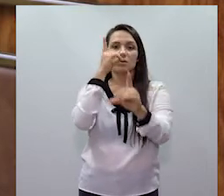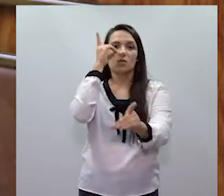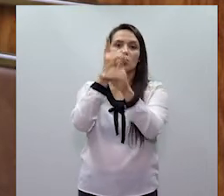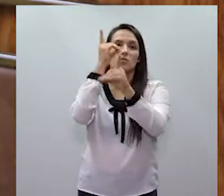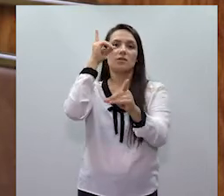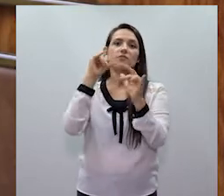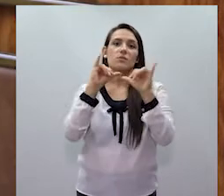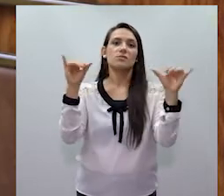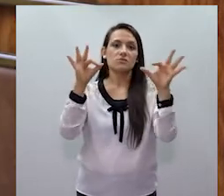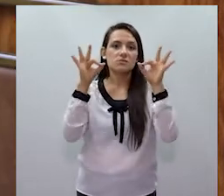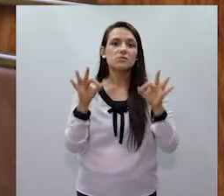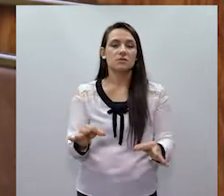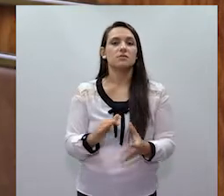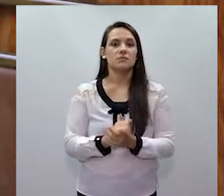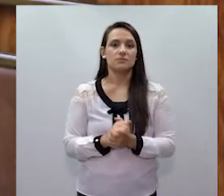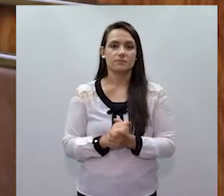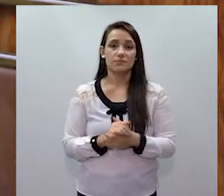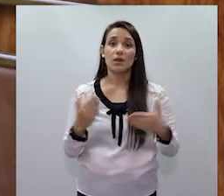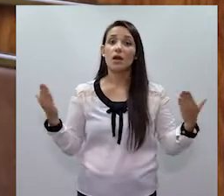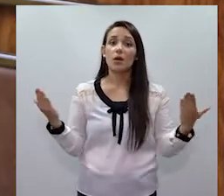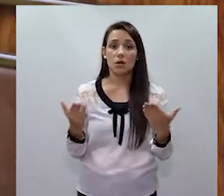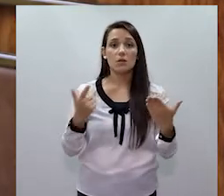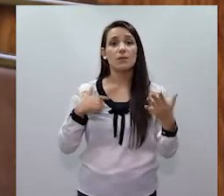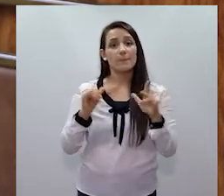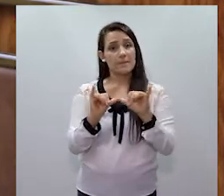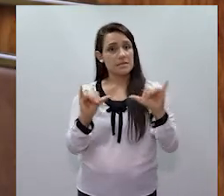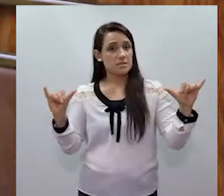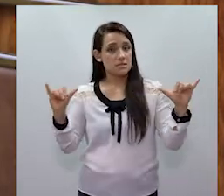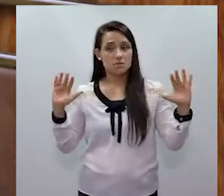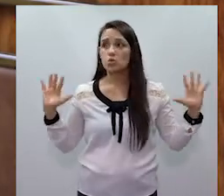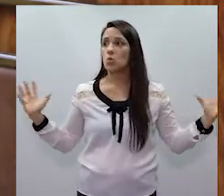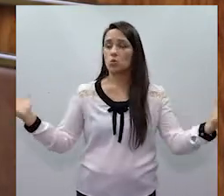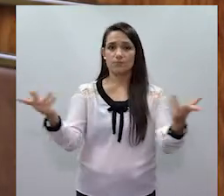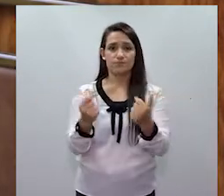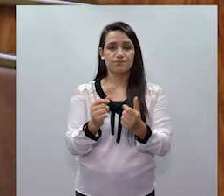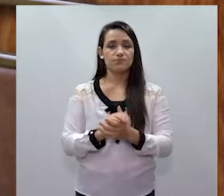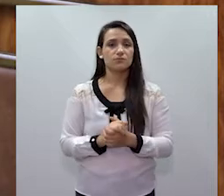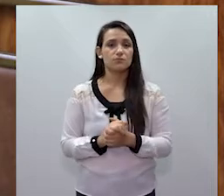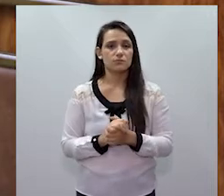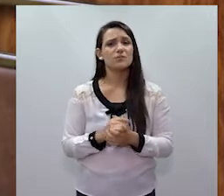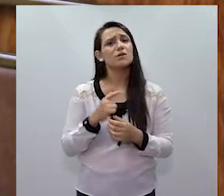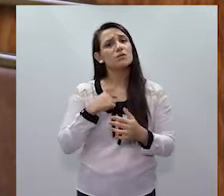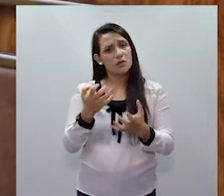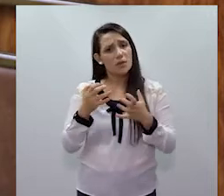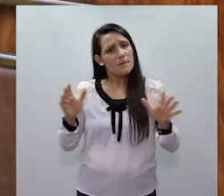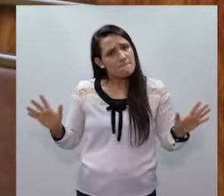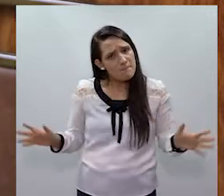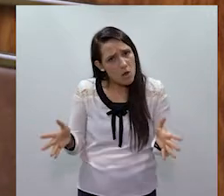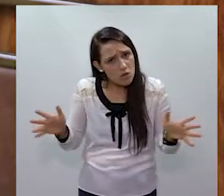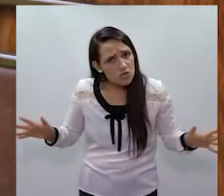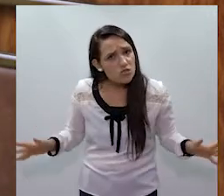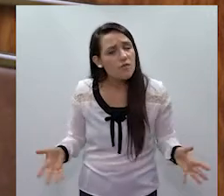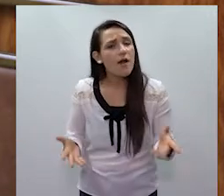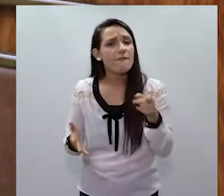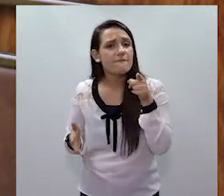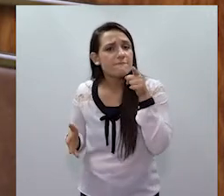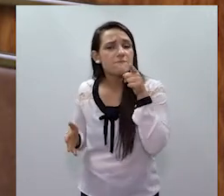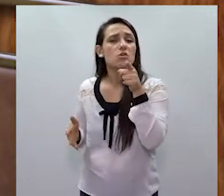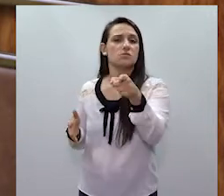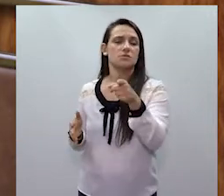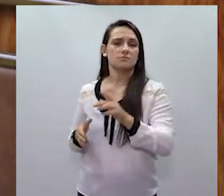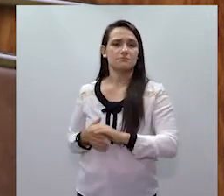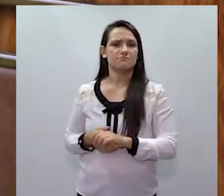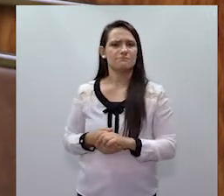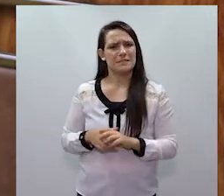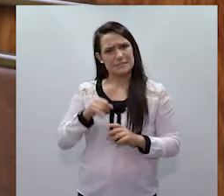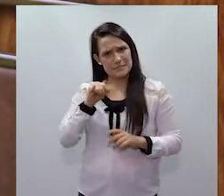importantes. E fica para o público que nos assiste uma palavra final de estímulo, né? Que você,